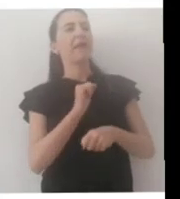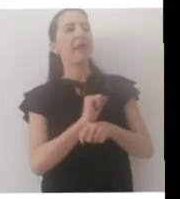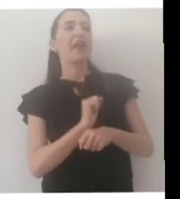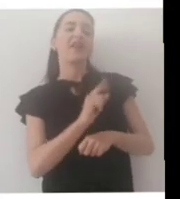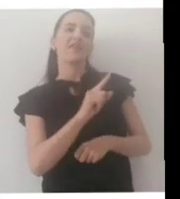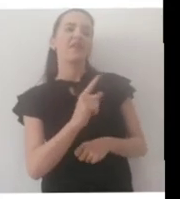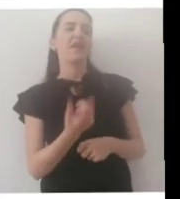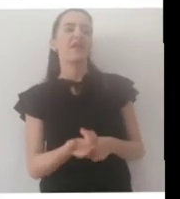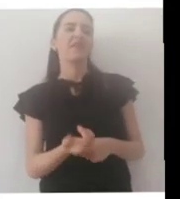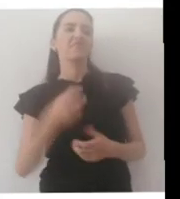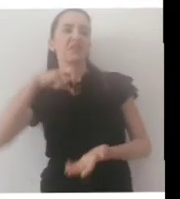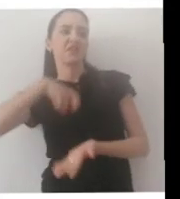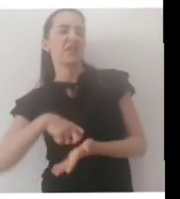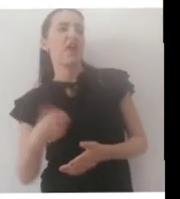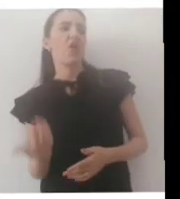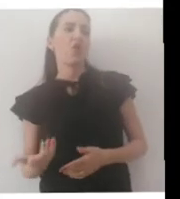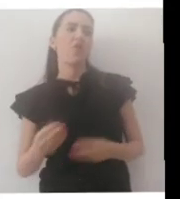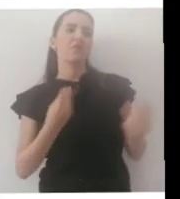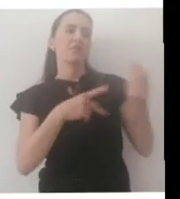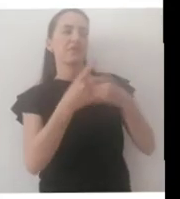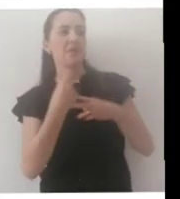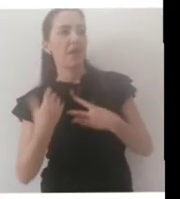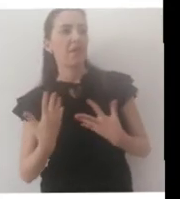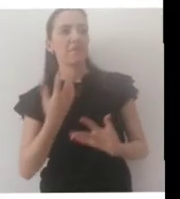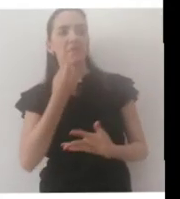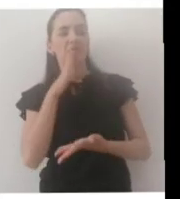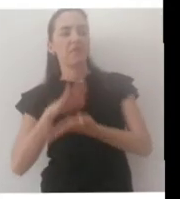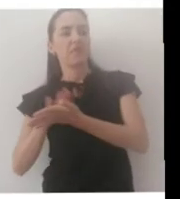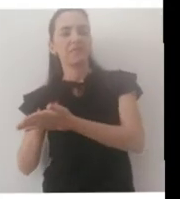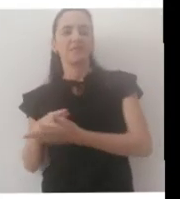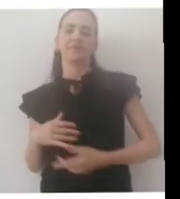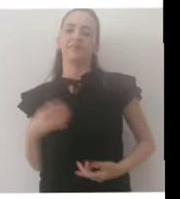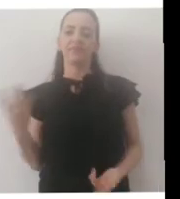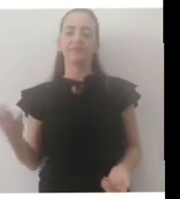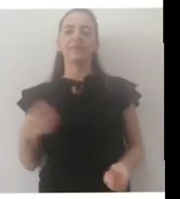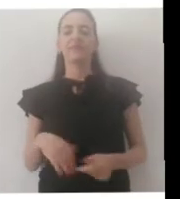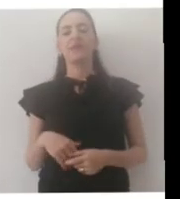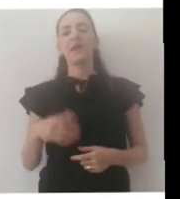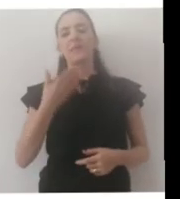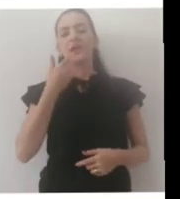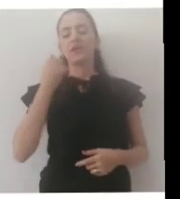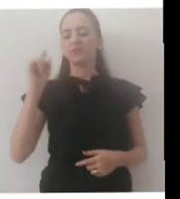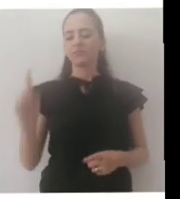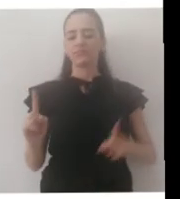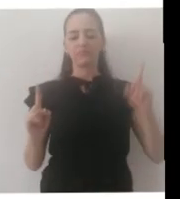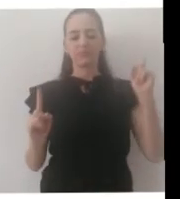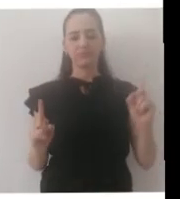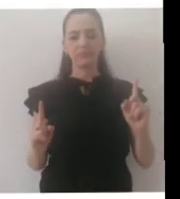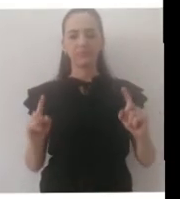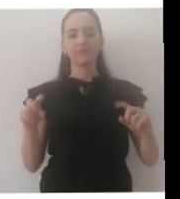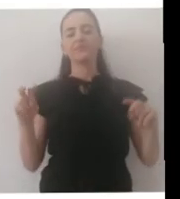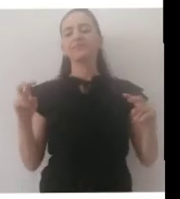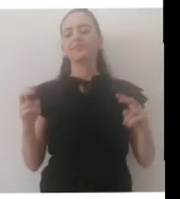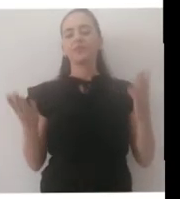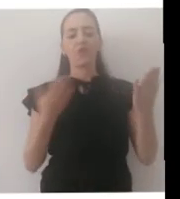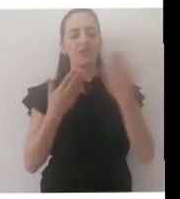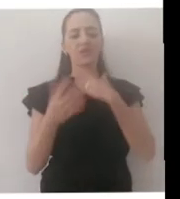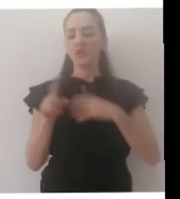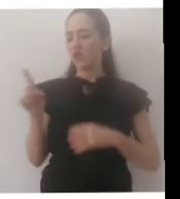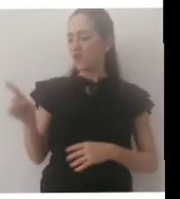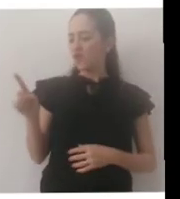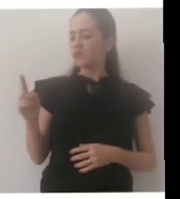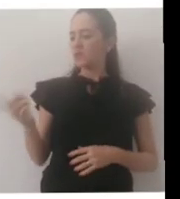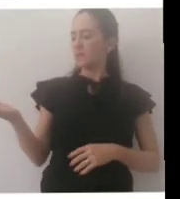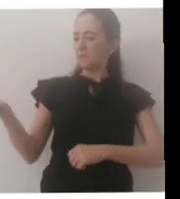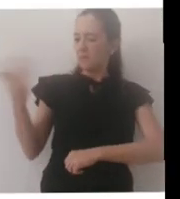submissa a determinado tipo de situação, ou de castigo ou de recompensa. Então, colocar a criança para sentar uma na frente da outra e a